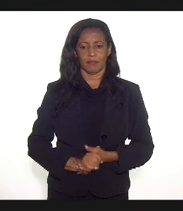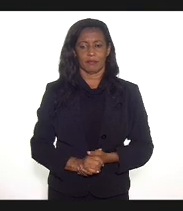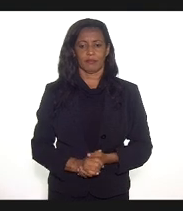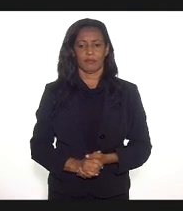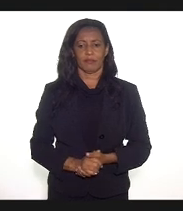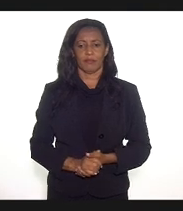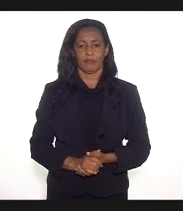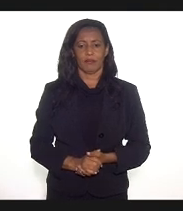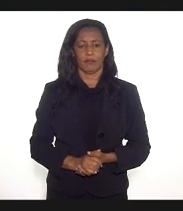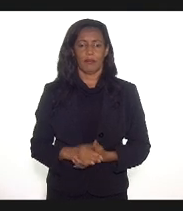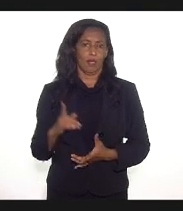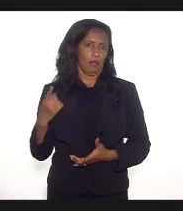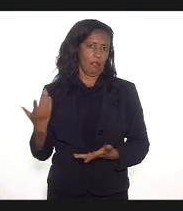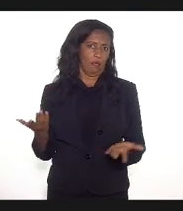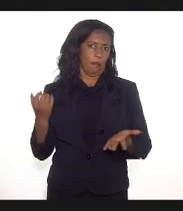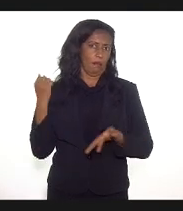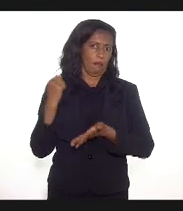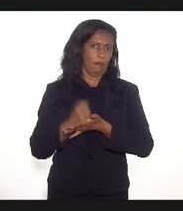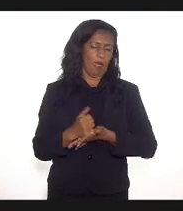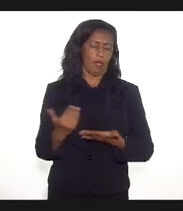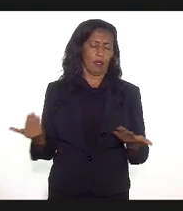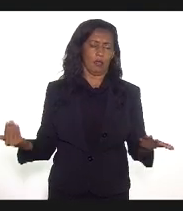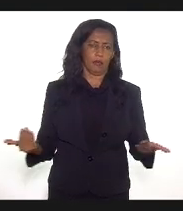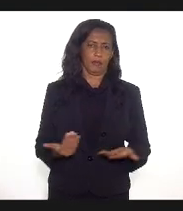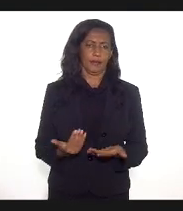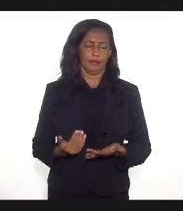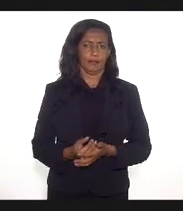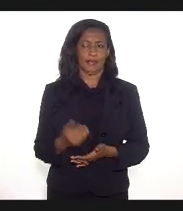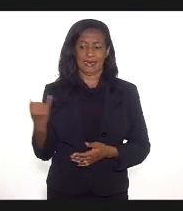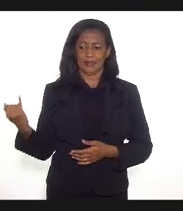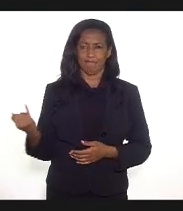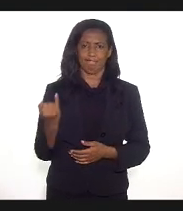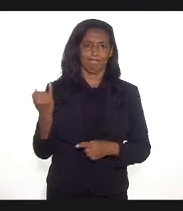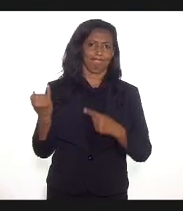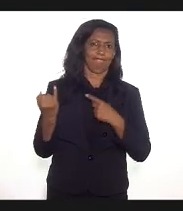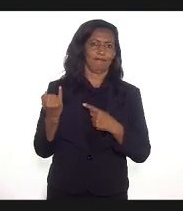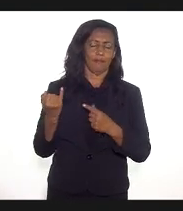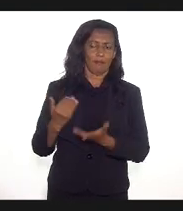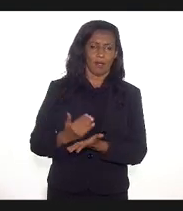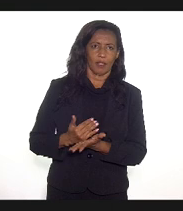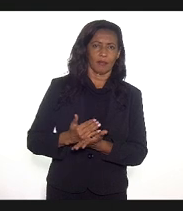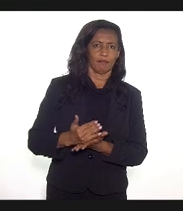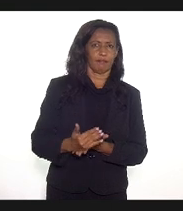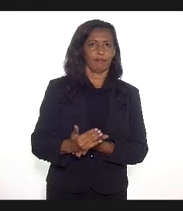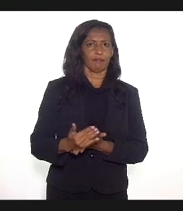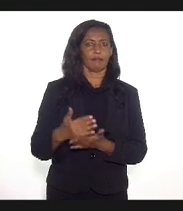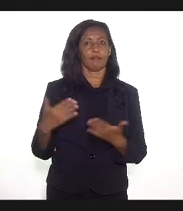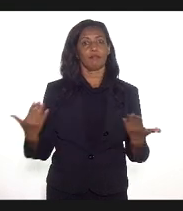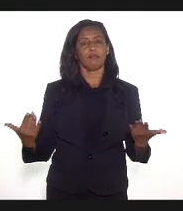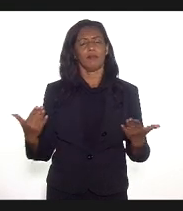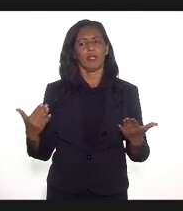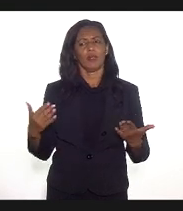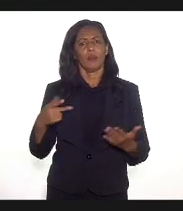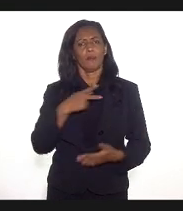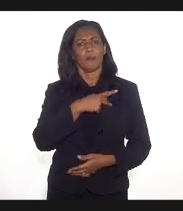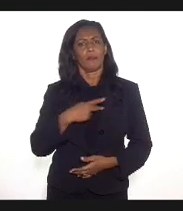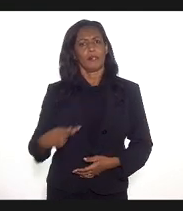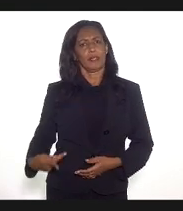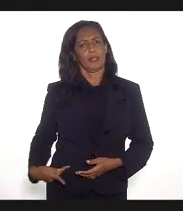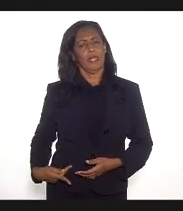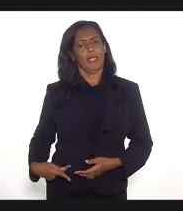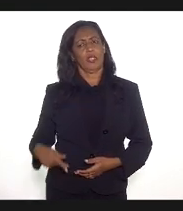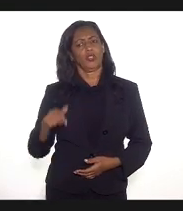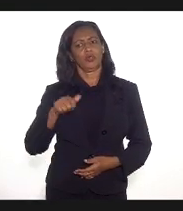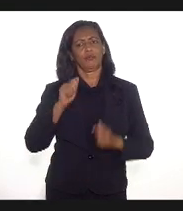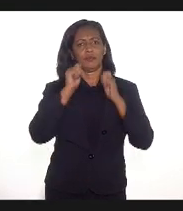que marca, né, quer dizer, uma importante iniciativa tomada pelo presidente da Casa através